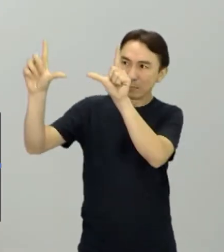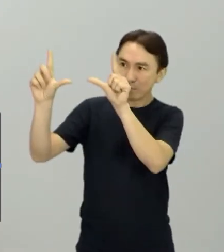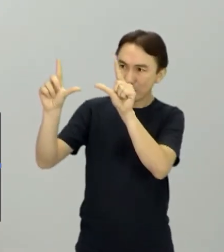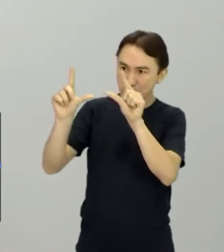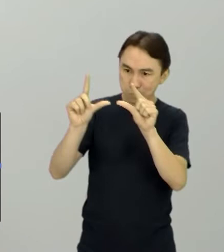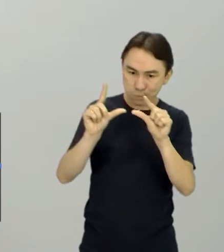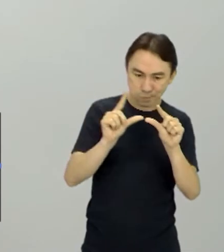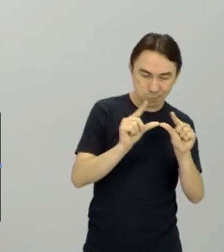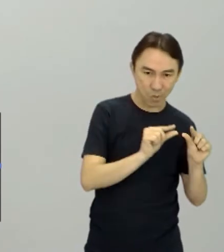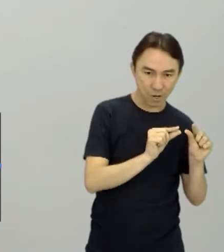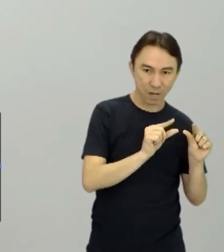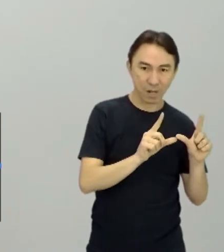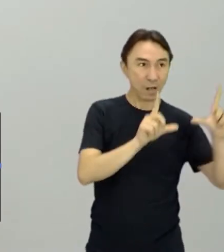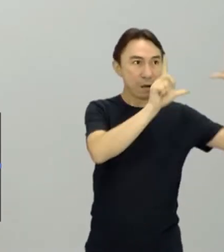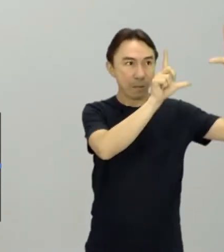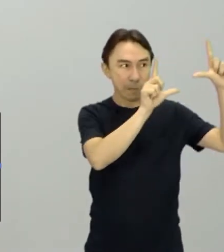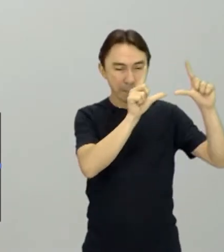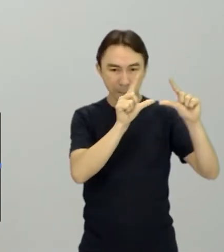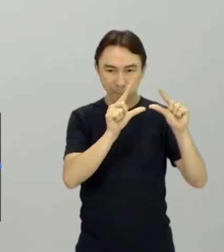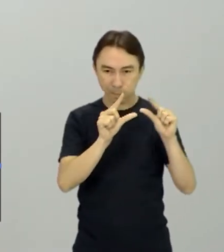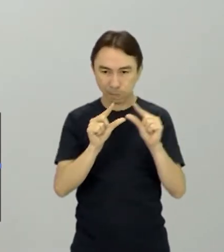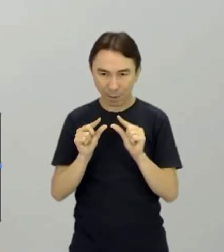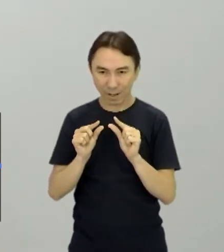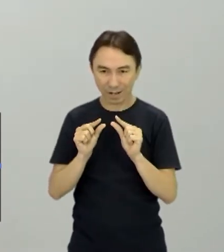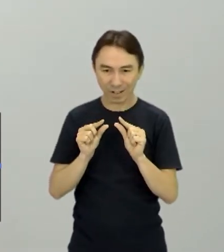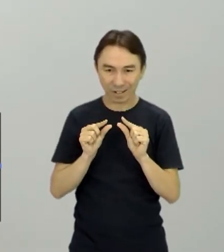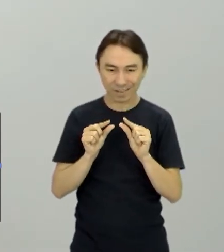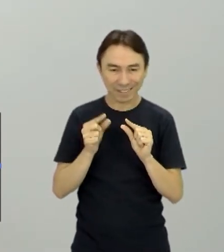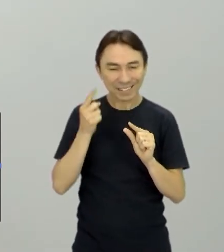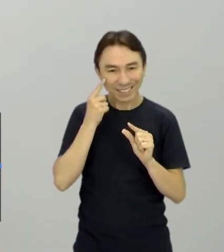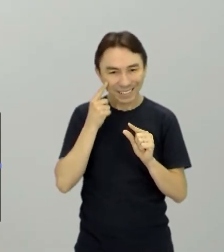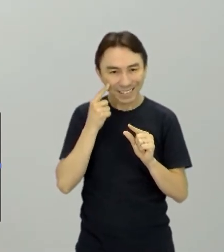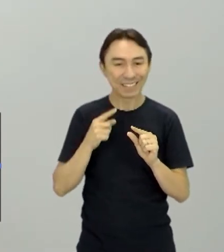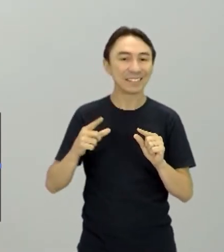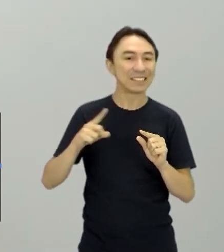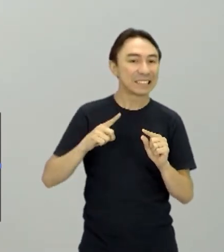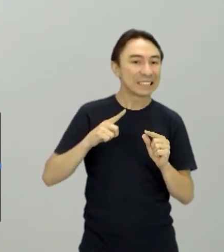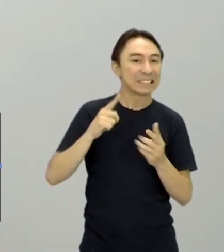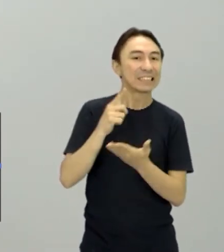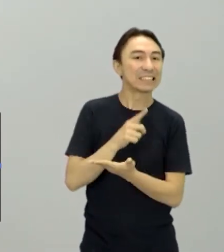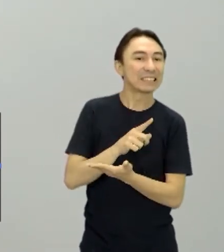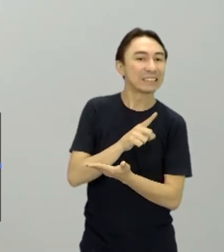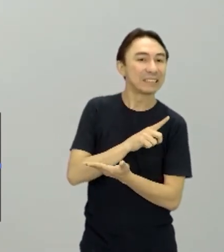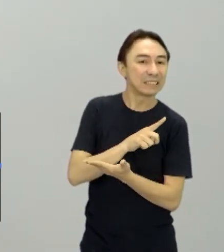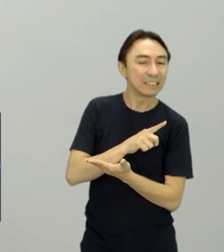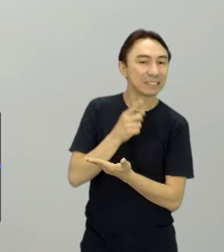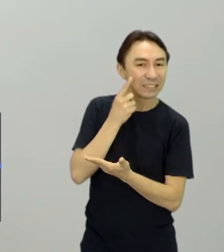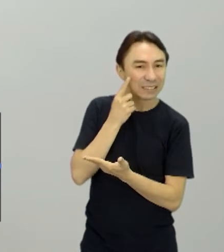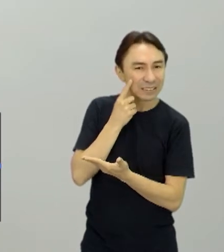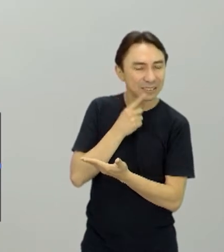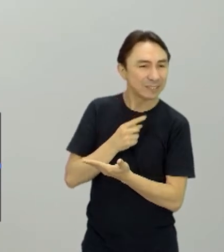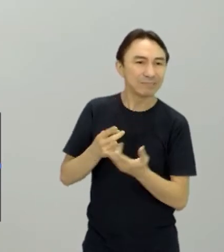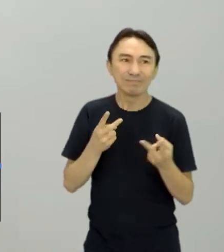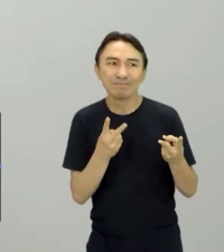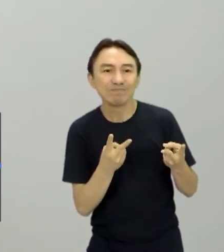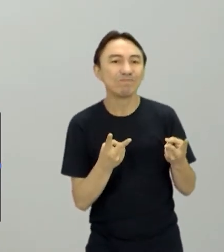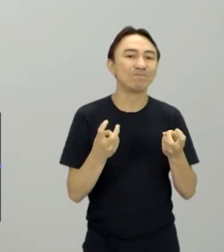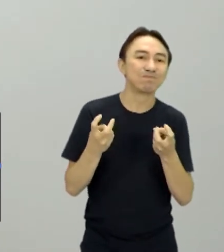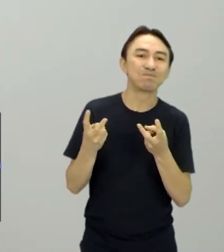dessa coisa chamada elemento de tela pixel, você vai limitando muito a percepção